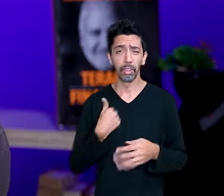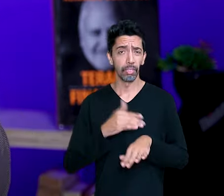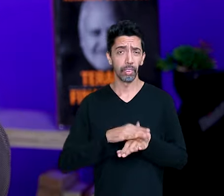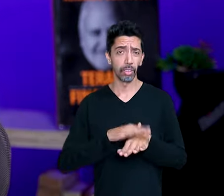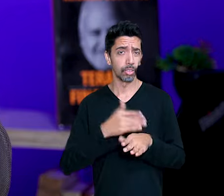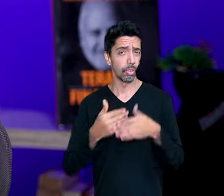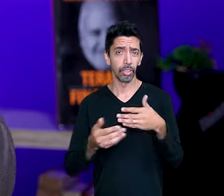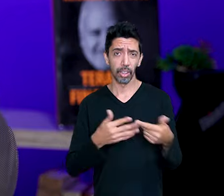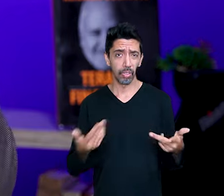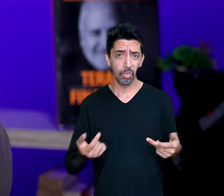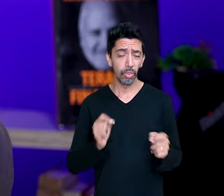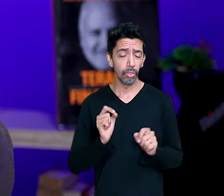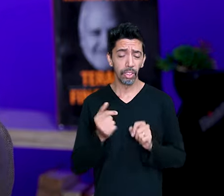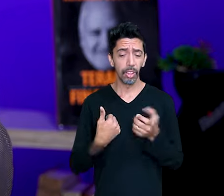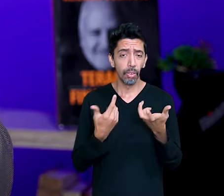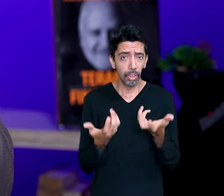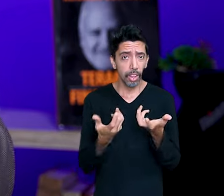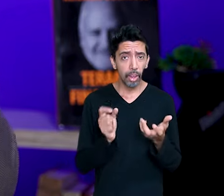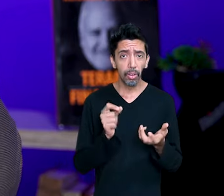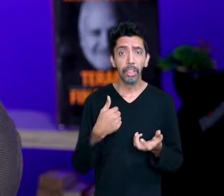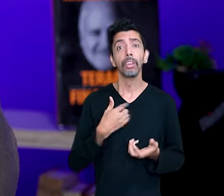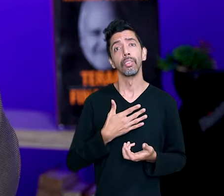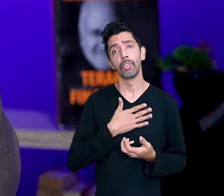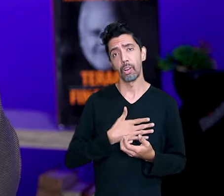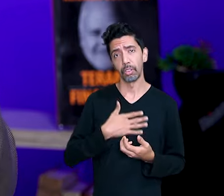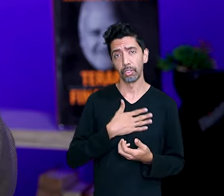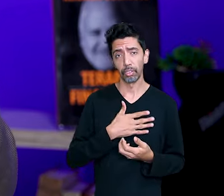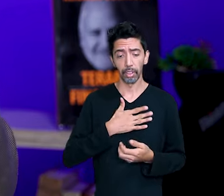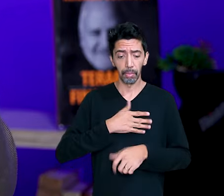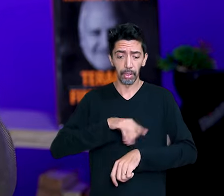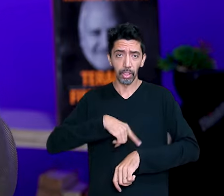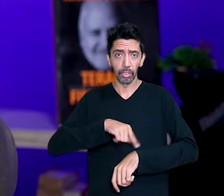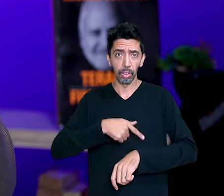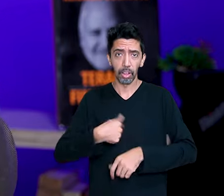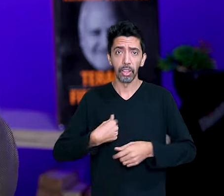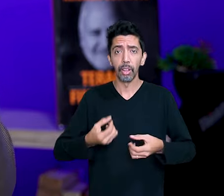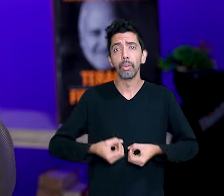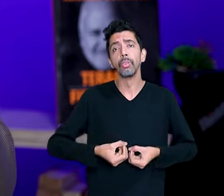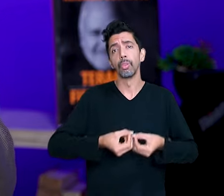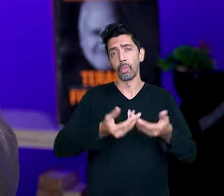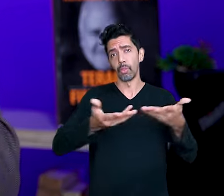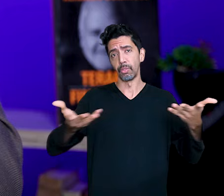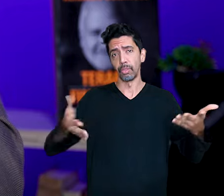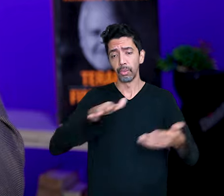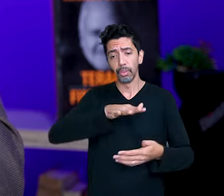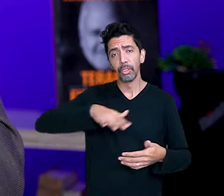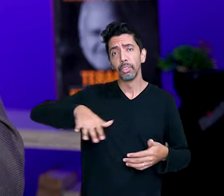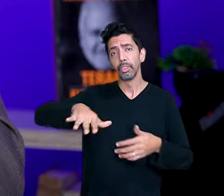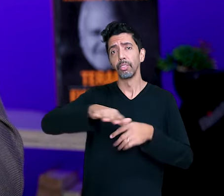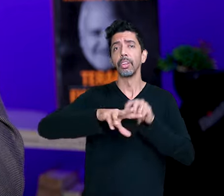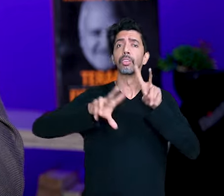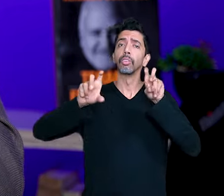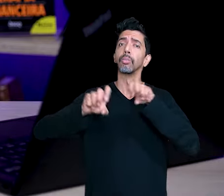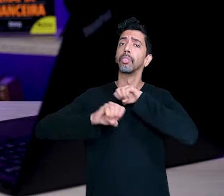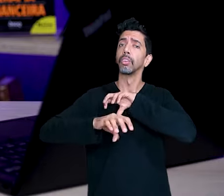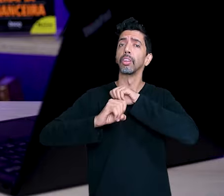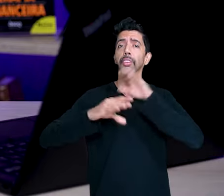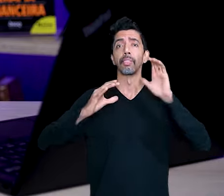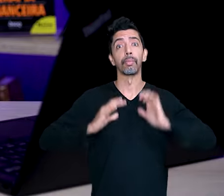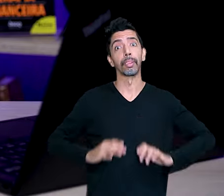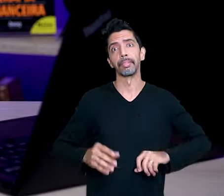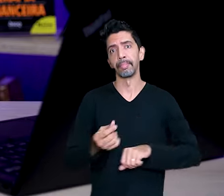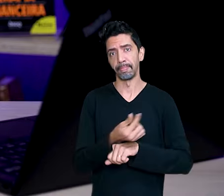o que eu gosto. Eu dou as minhas horas para este universo chamado educação do comportamento financeiro. Ou seja, eu